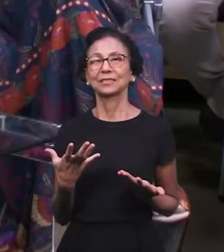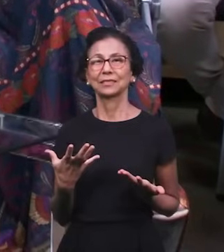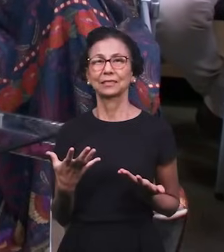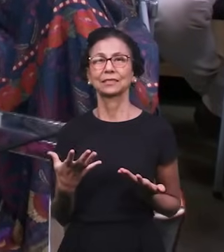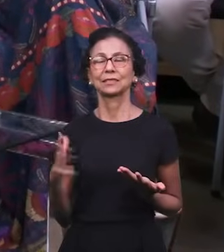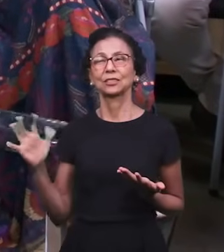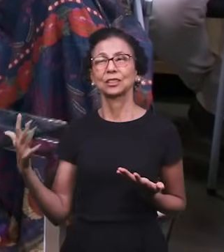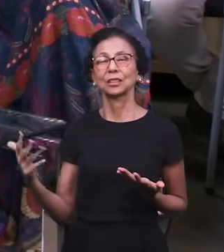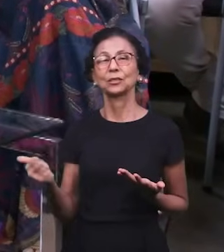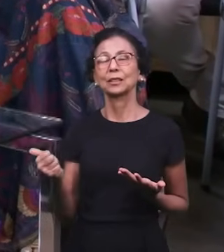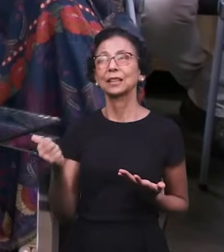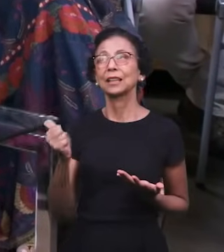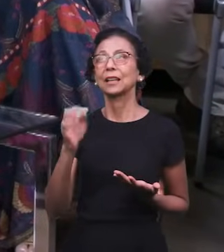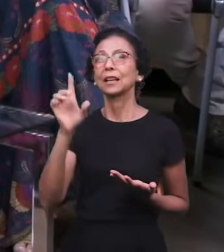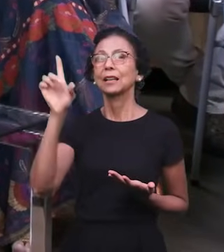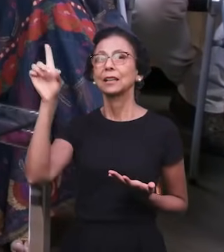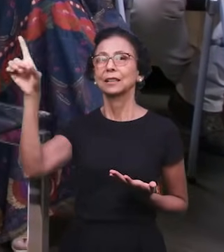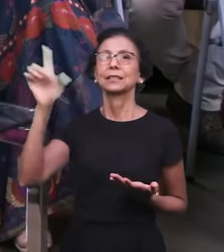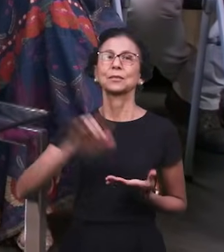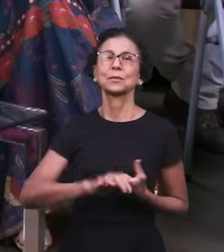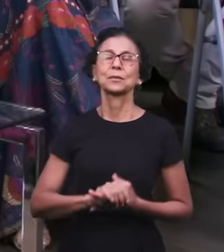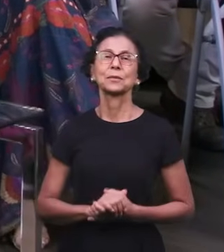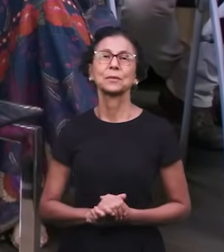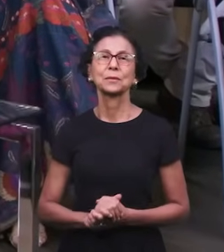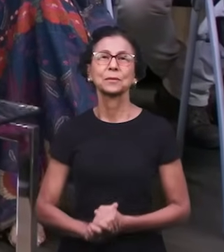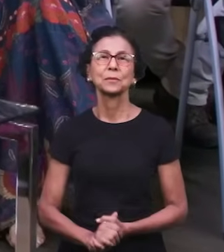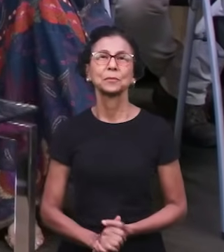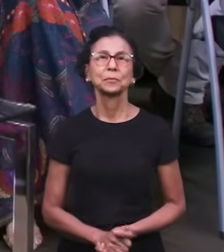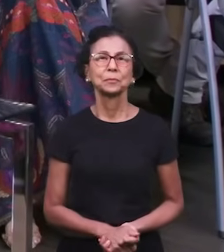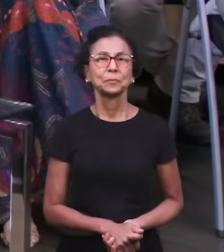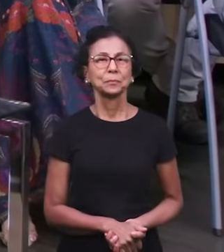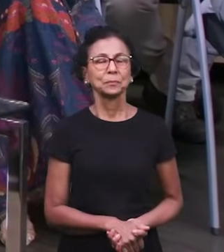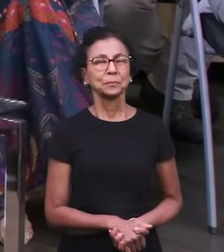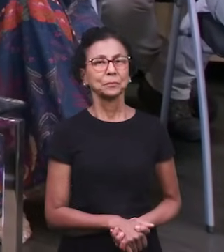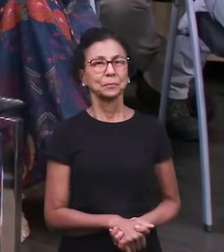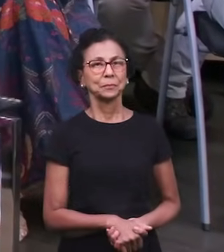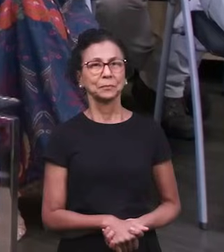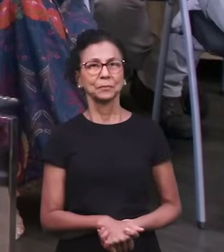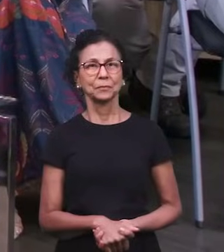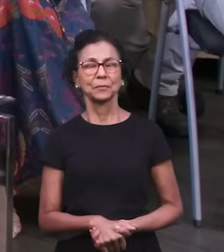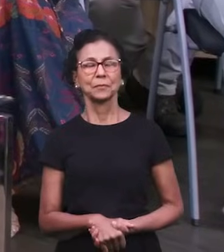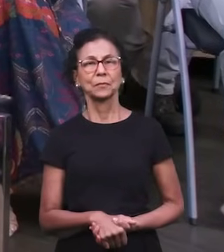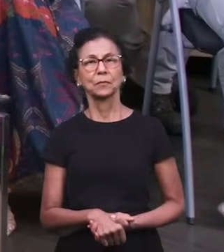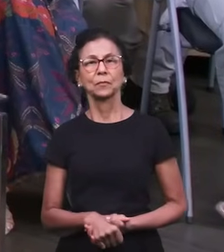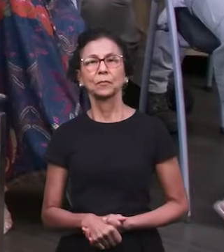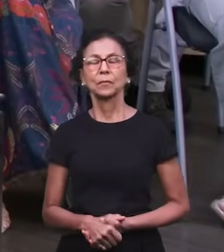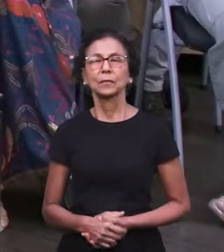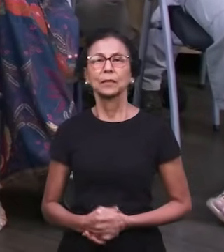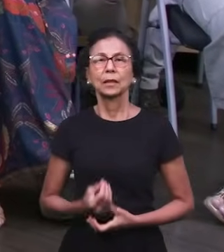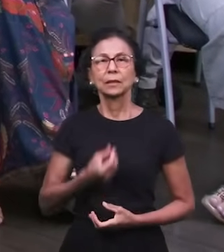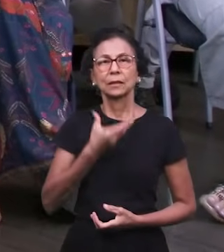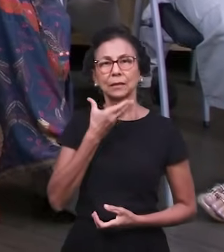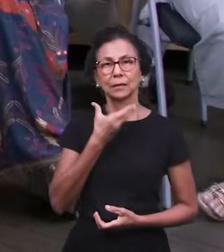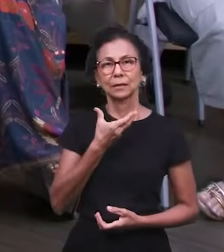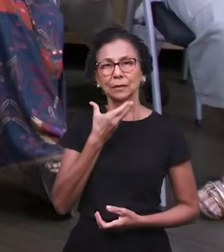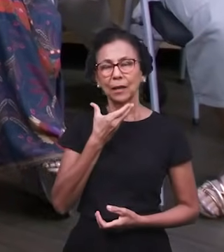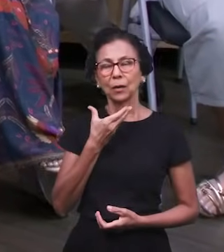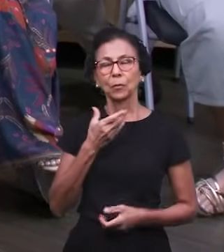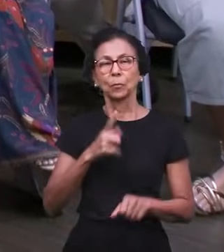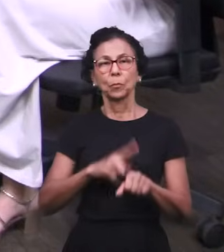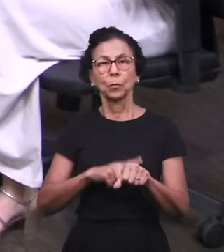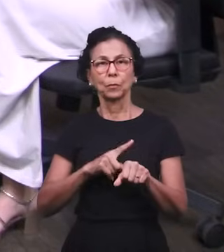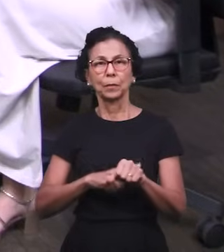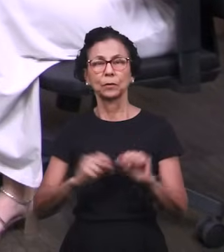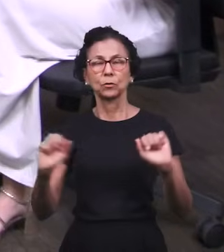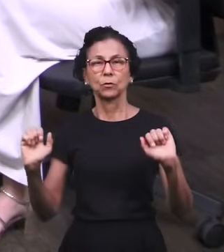festa ali para os pastores, e a gente vai aprofundar um pouco disso. Enquanto o Natal hoje é um momento de festa para